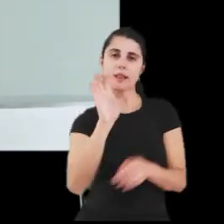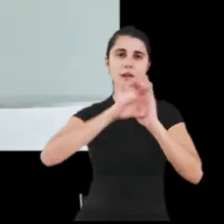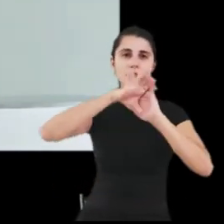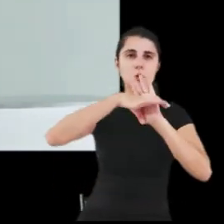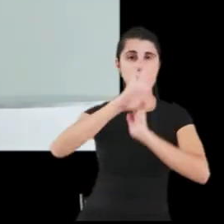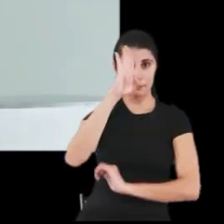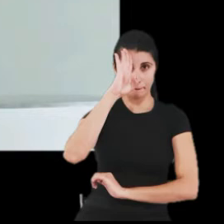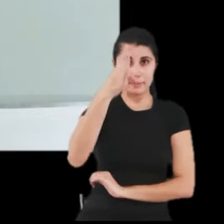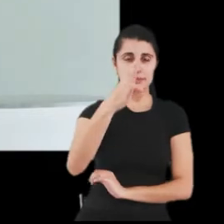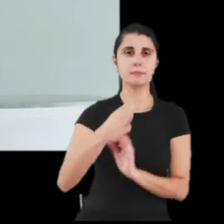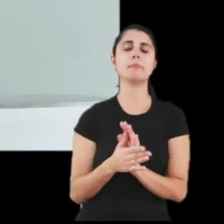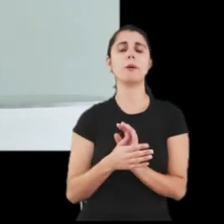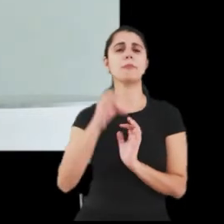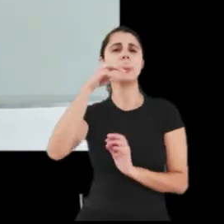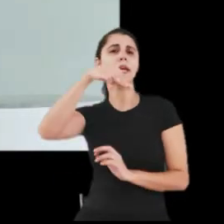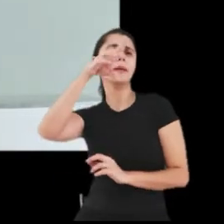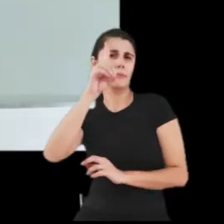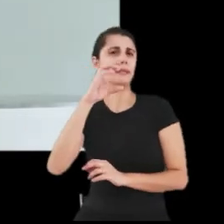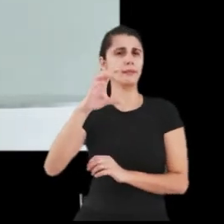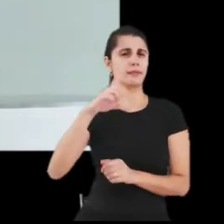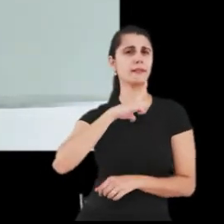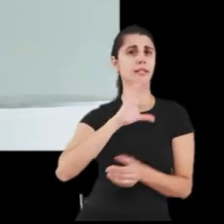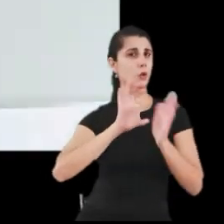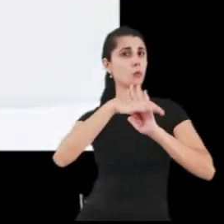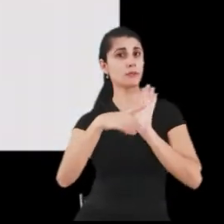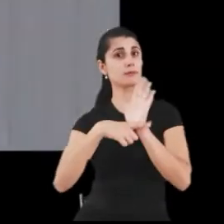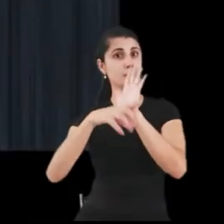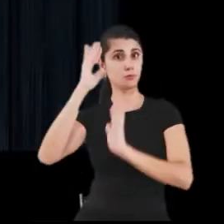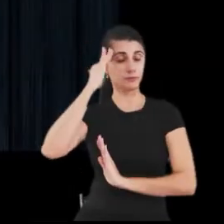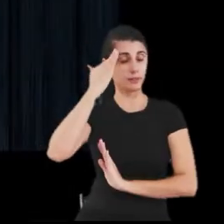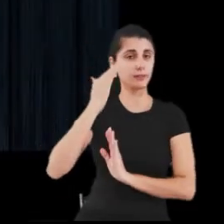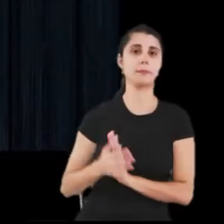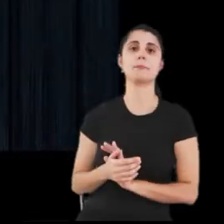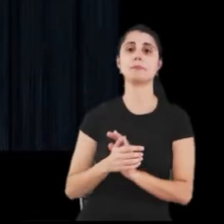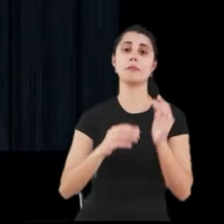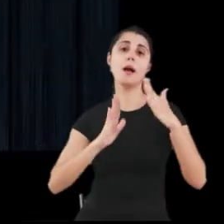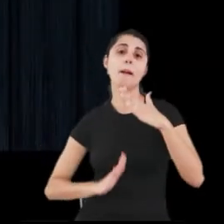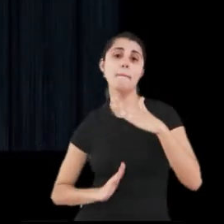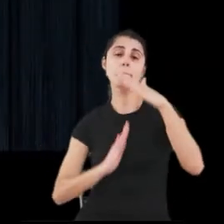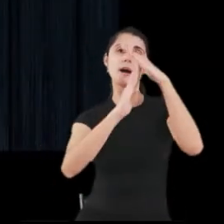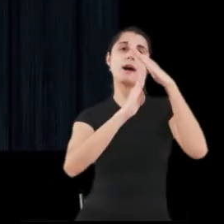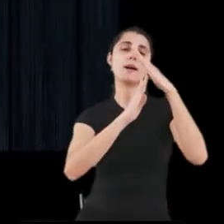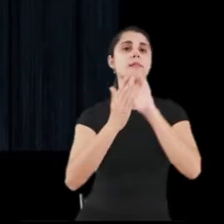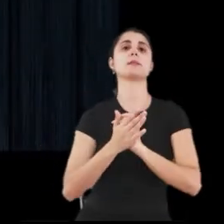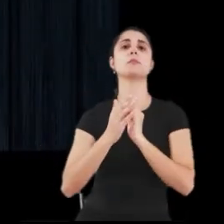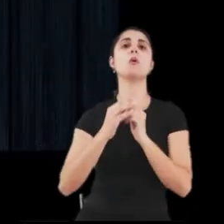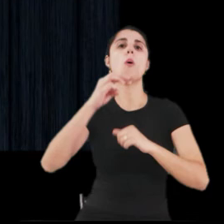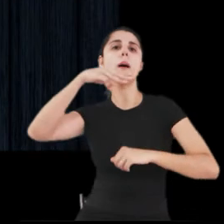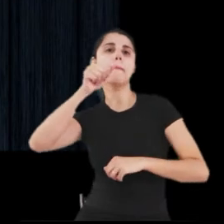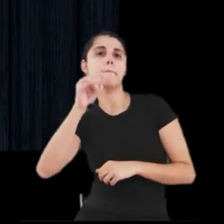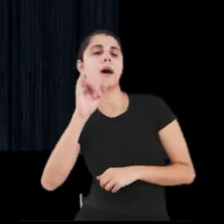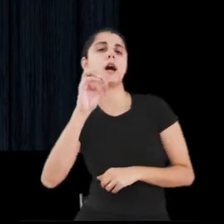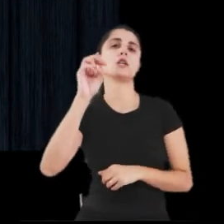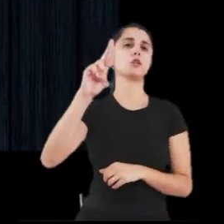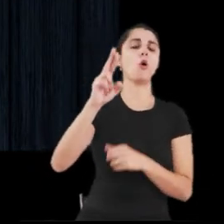assunto. MDC tem algumas palavras-chave. Vamos conferir. Máximo, maior,